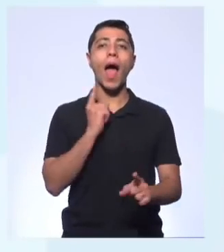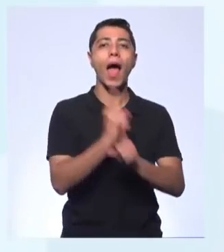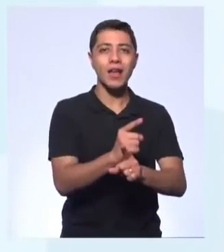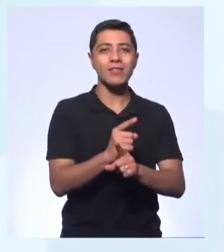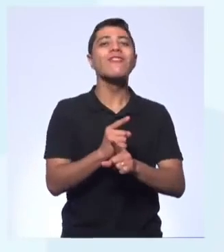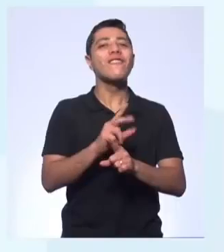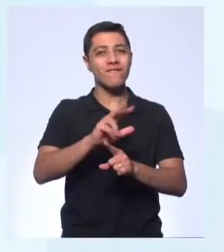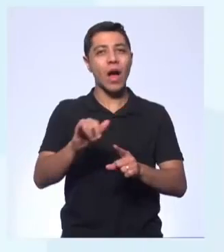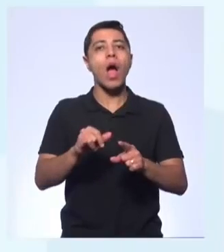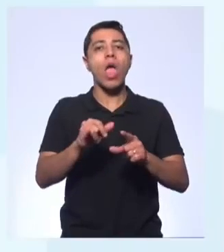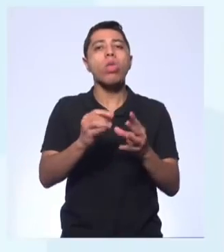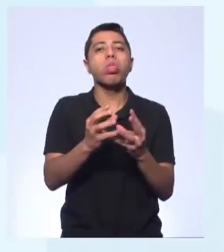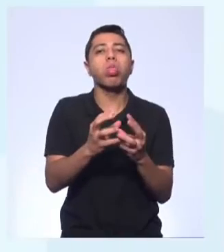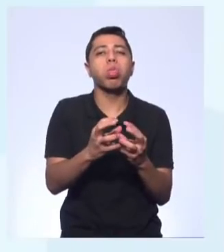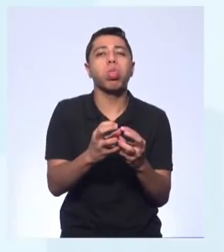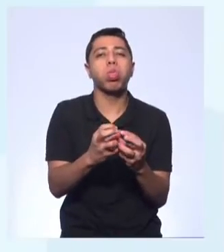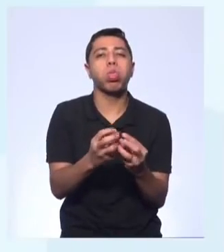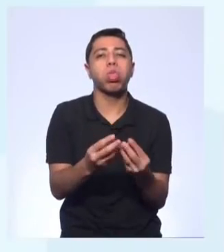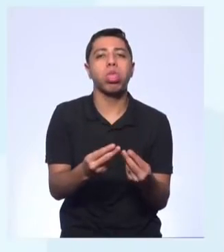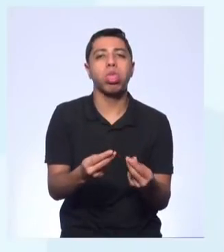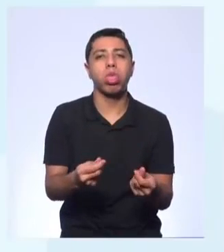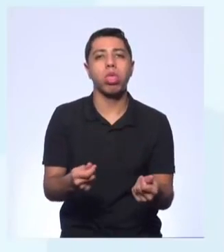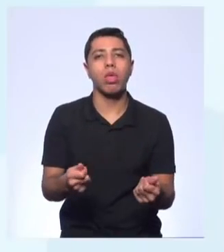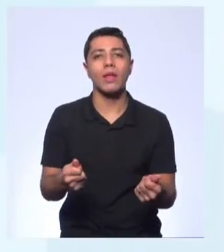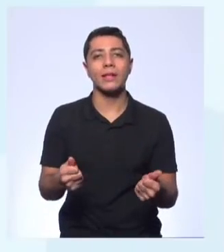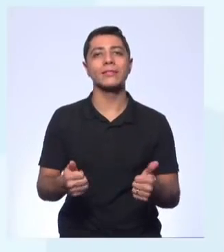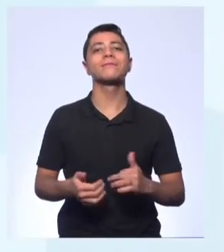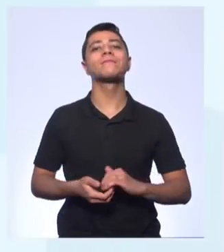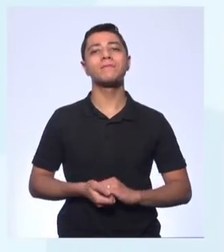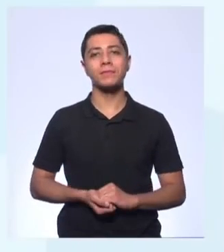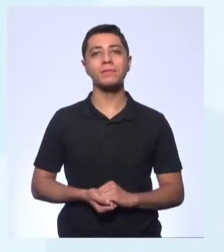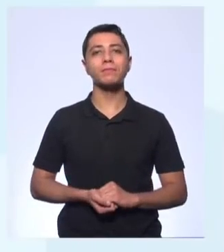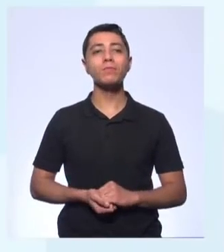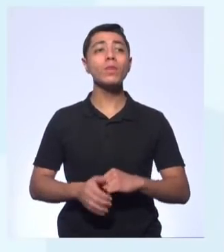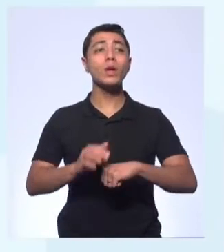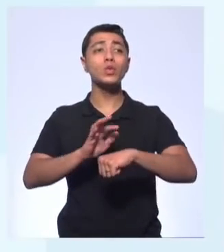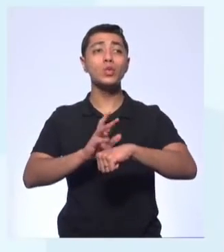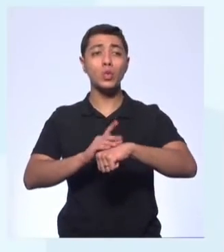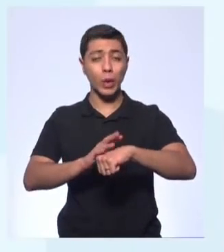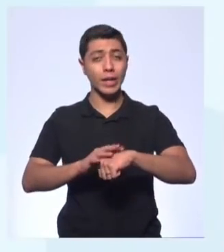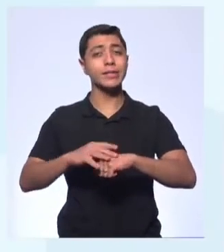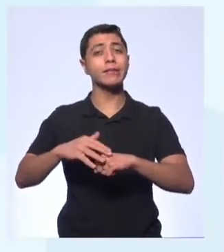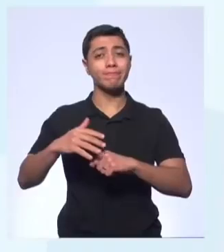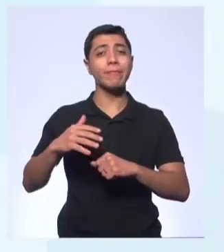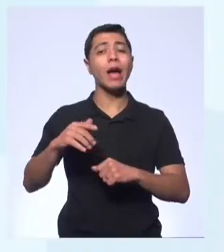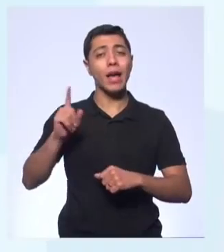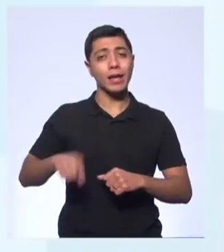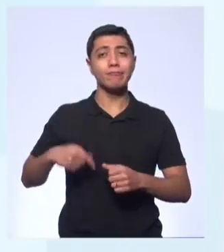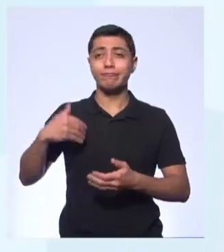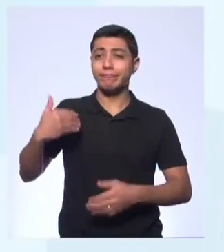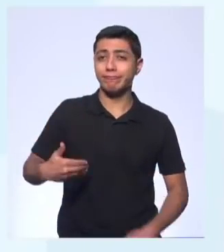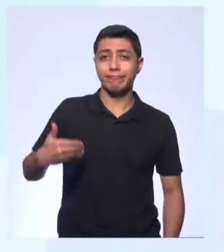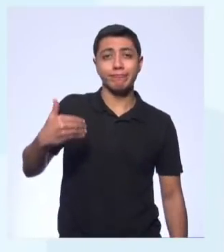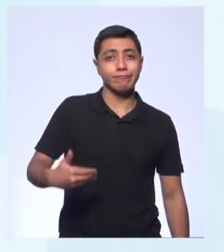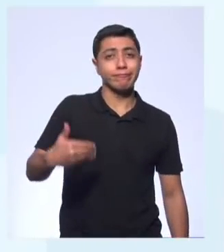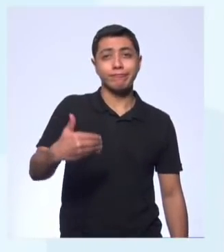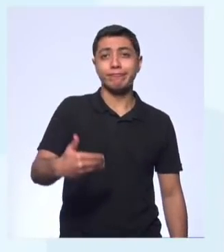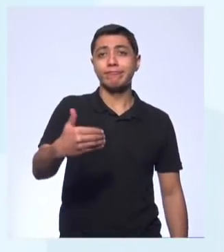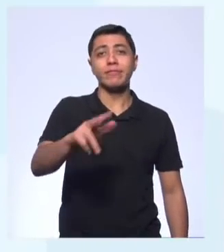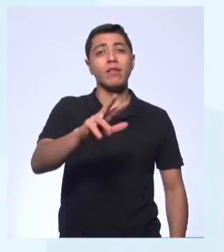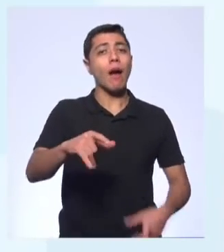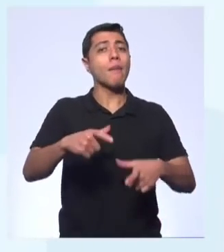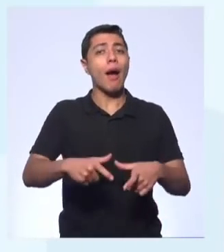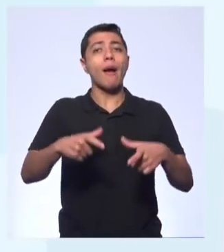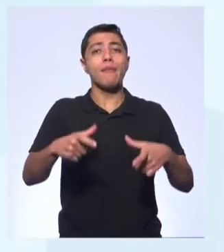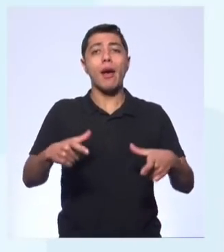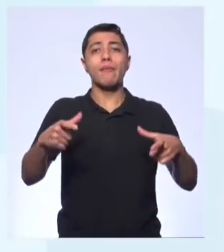inteiros. E aí essas doenças elas são doenças crônicas e progressivas. Tá? E sempre relacionadas, aí elas